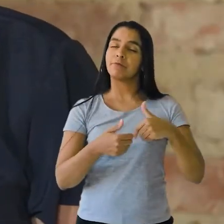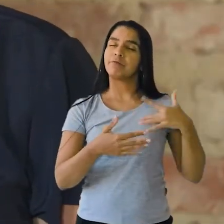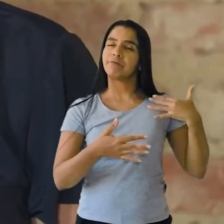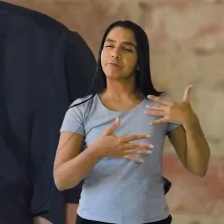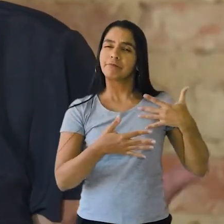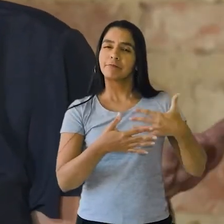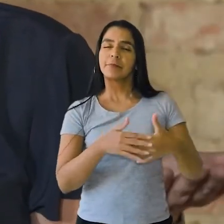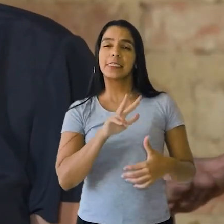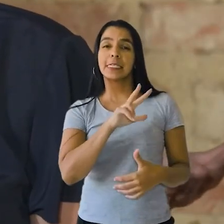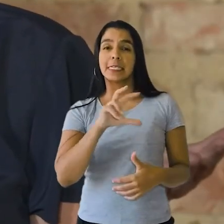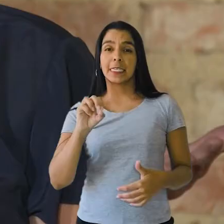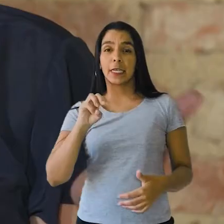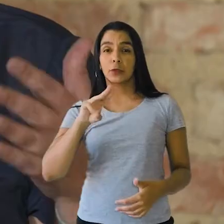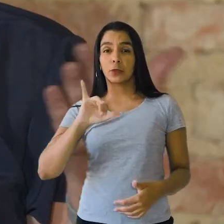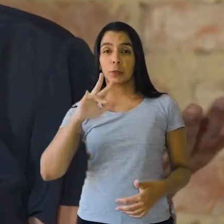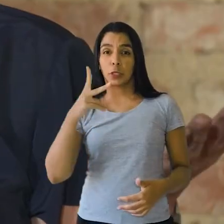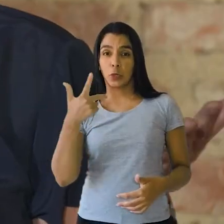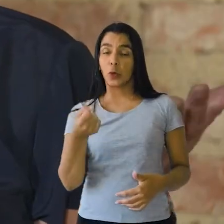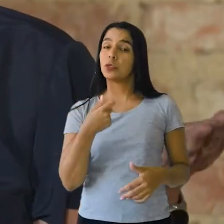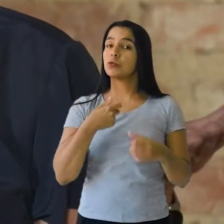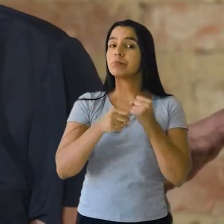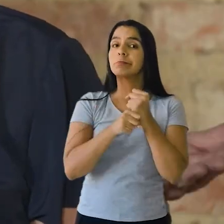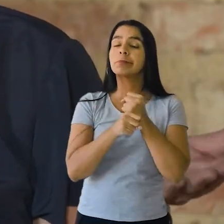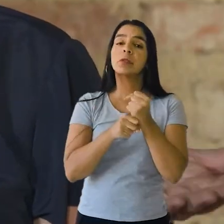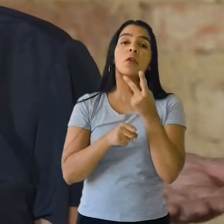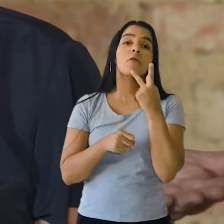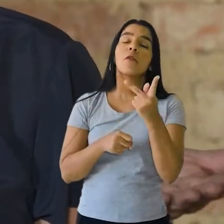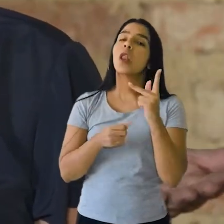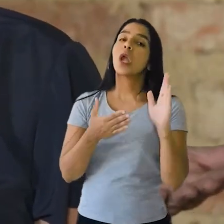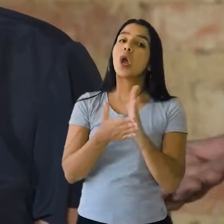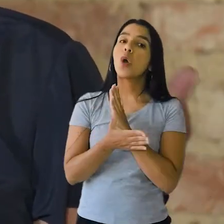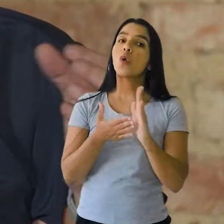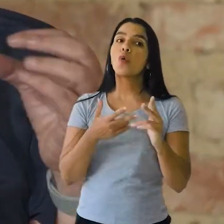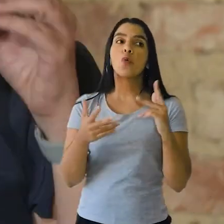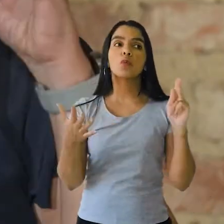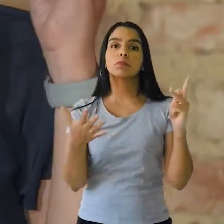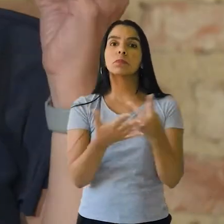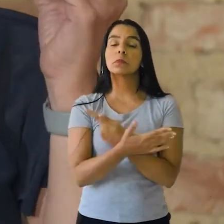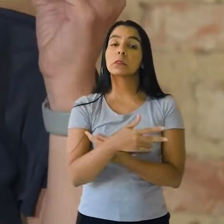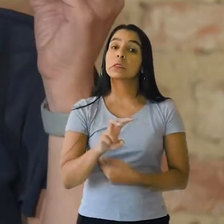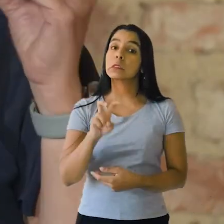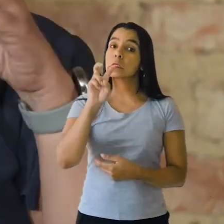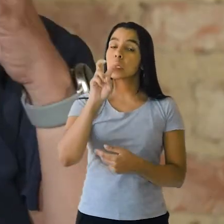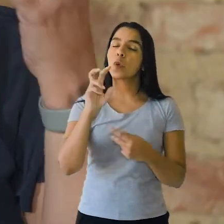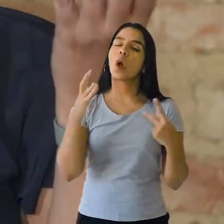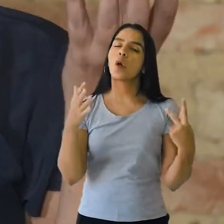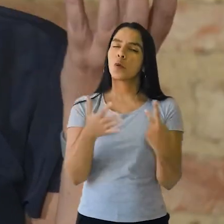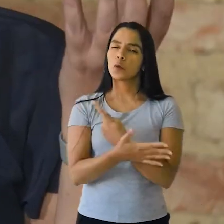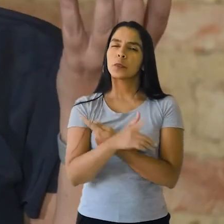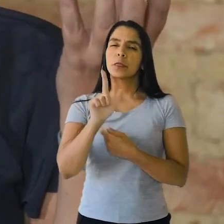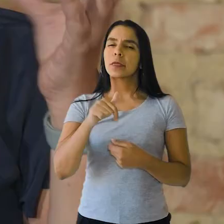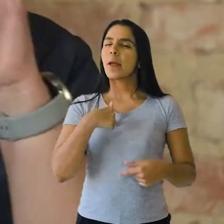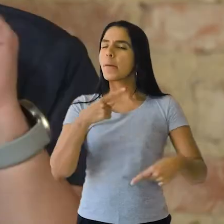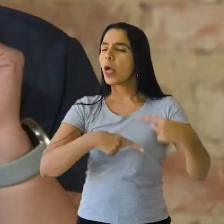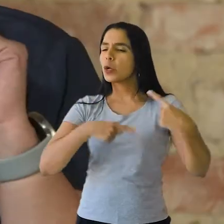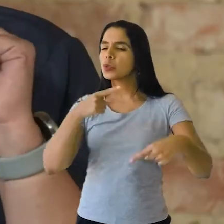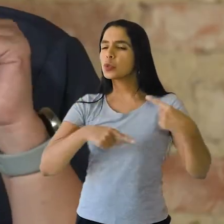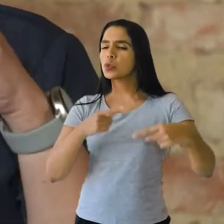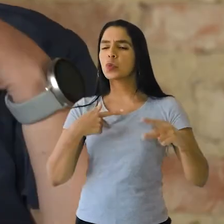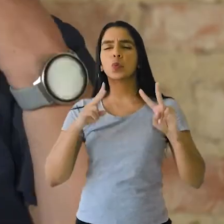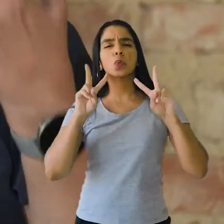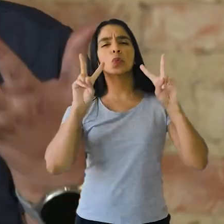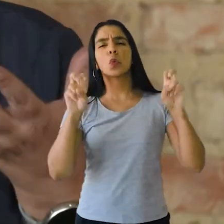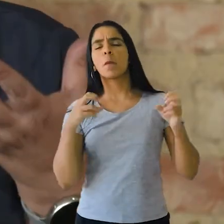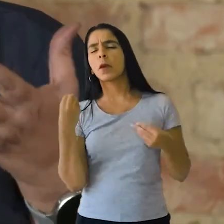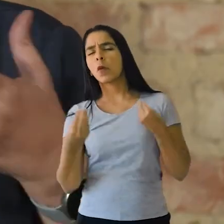variação do clima da Terra ao longo dos últimos 500 milhões de anos, eu ressaltei alguns eventos, 5